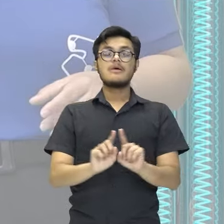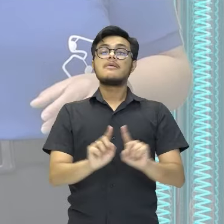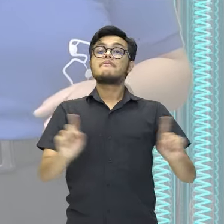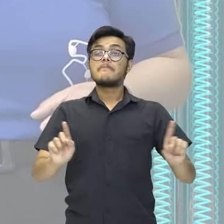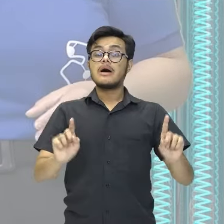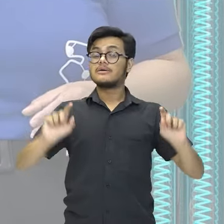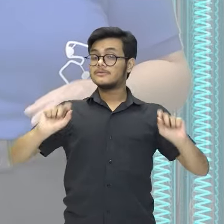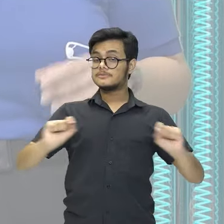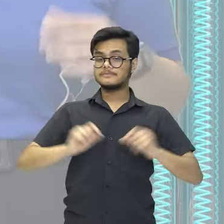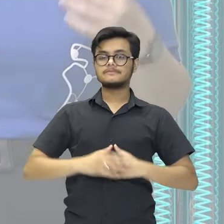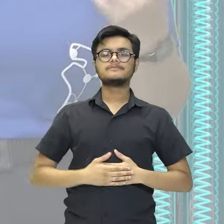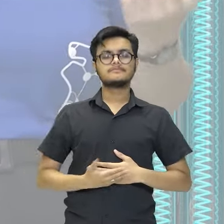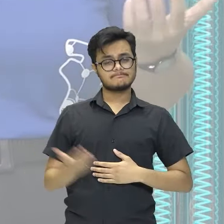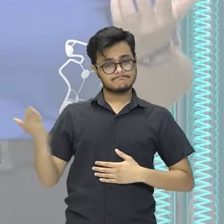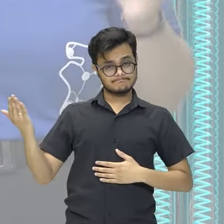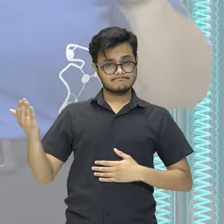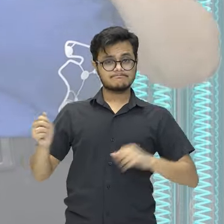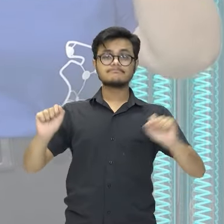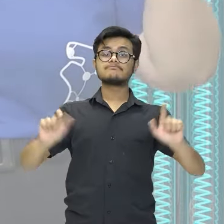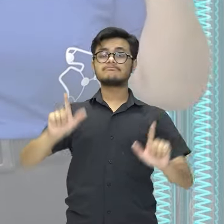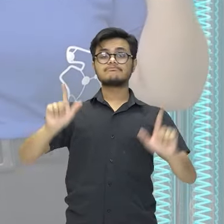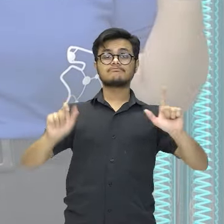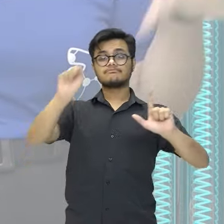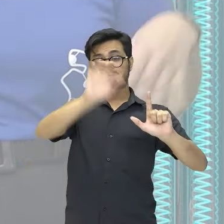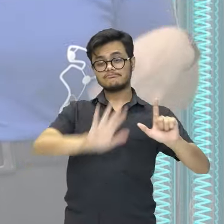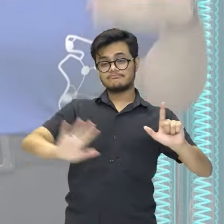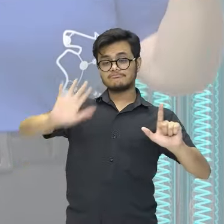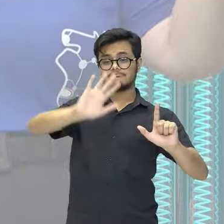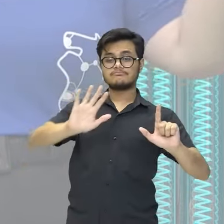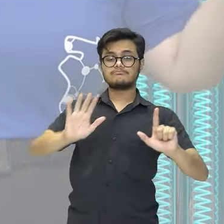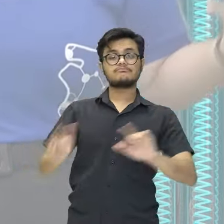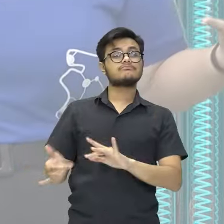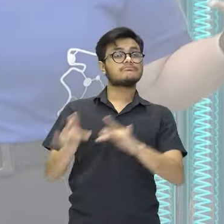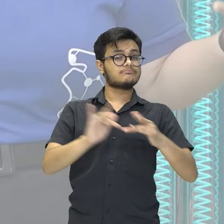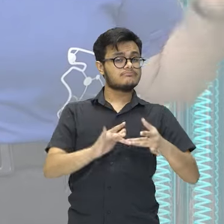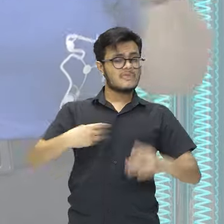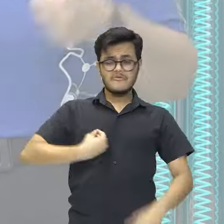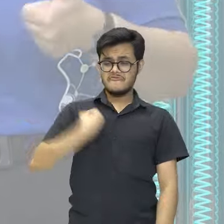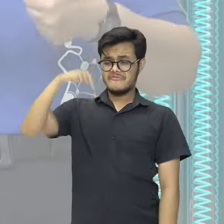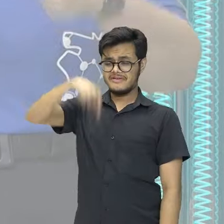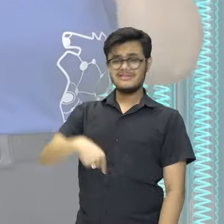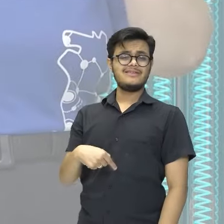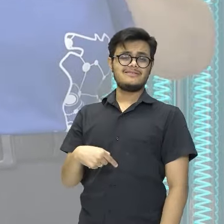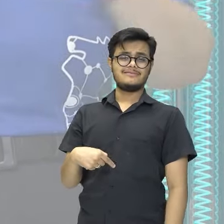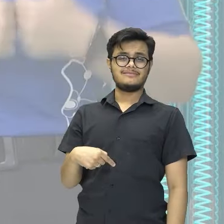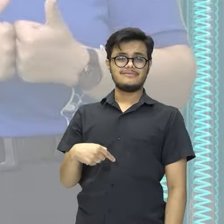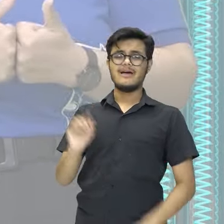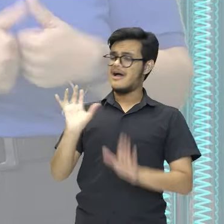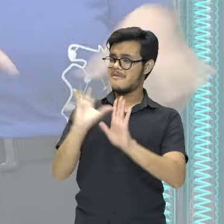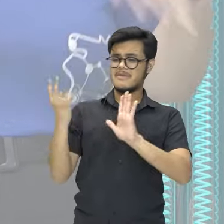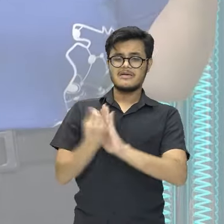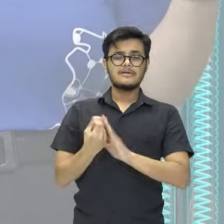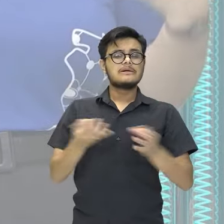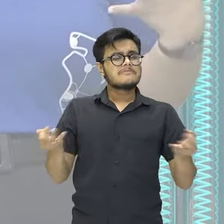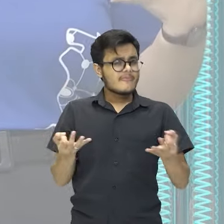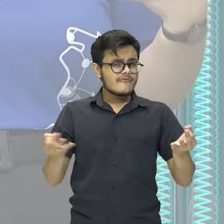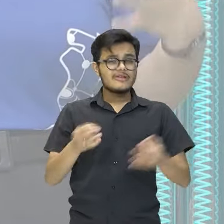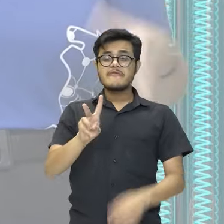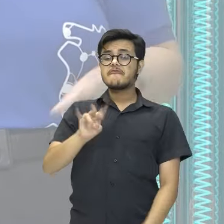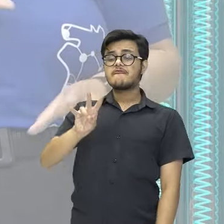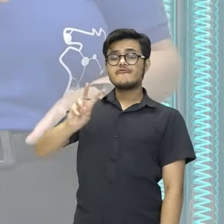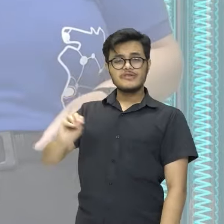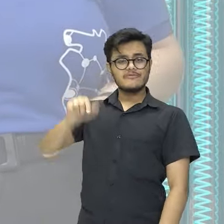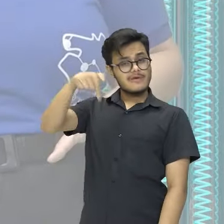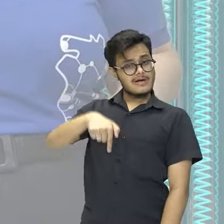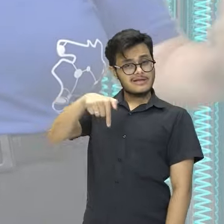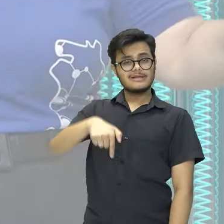então é o que acontece se essa personagem dissesse assim dentro deste contexto eu vivo aqui tá correta a informação eu vivo na